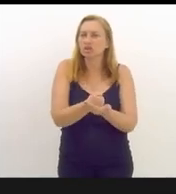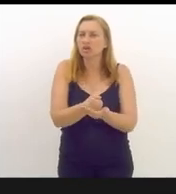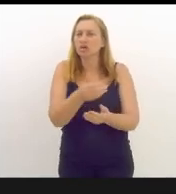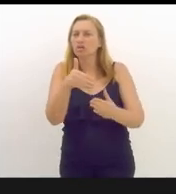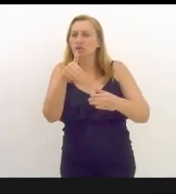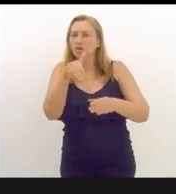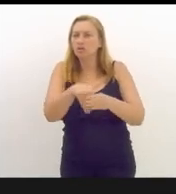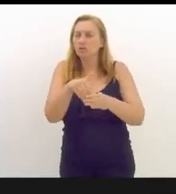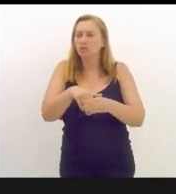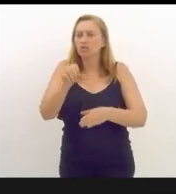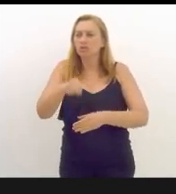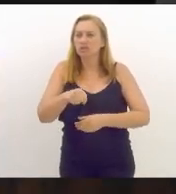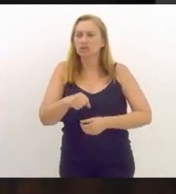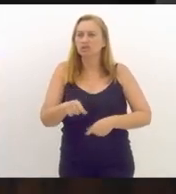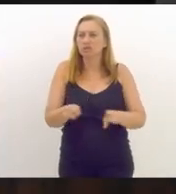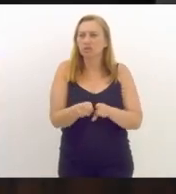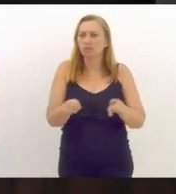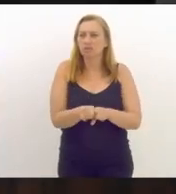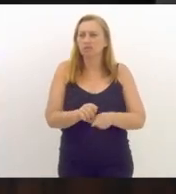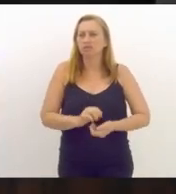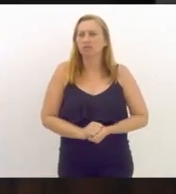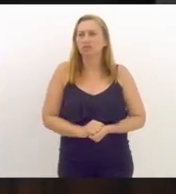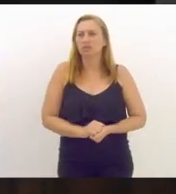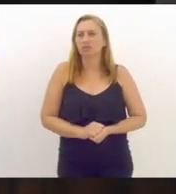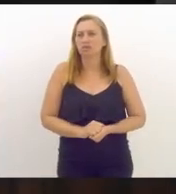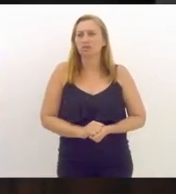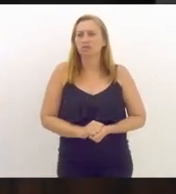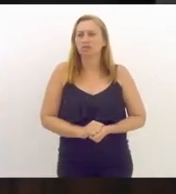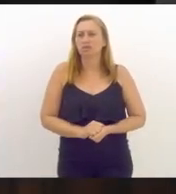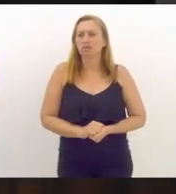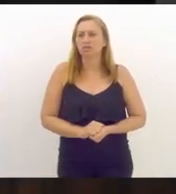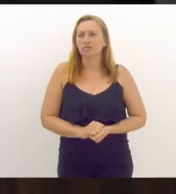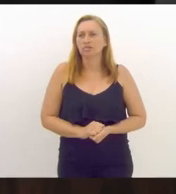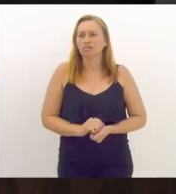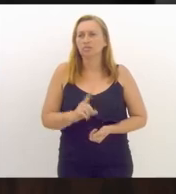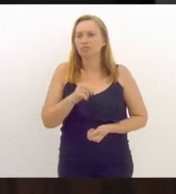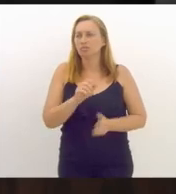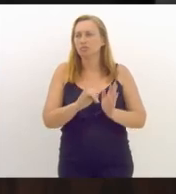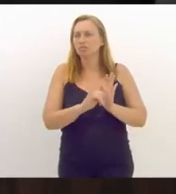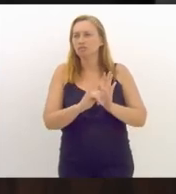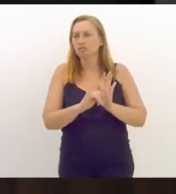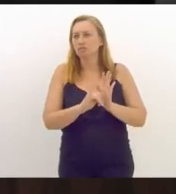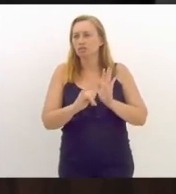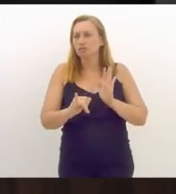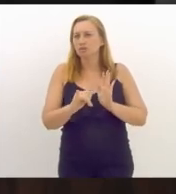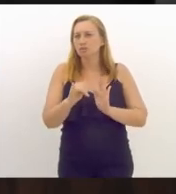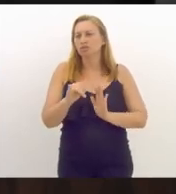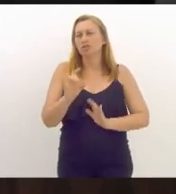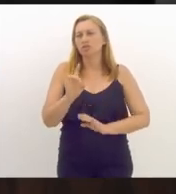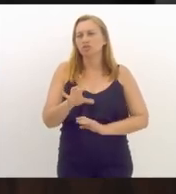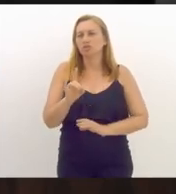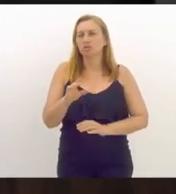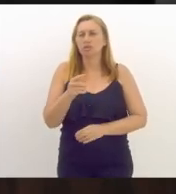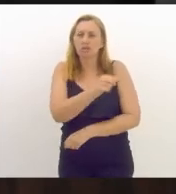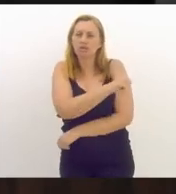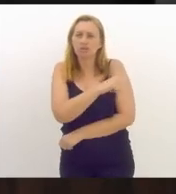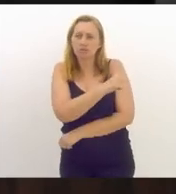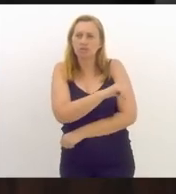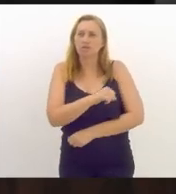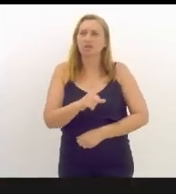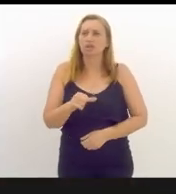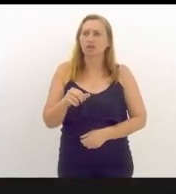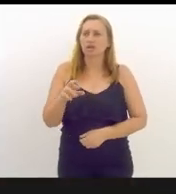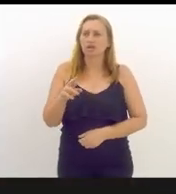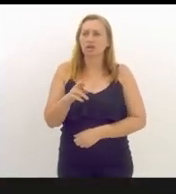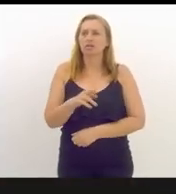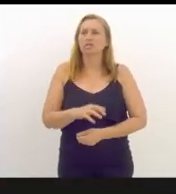voto também favorável por favor faz consignar eu faço consignado como da enfermeira e como